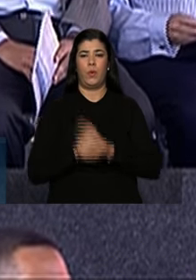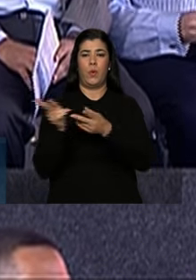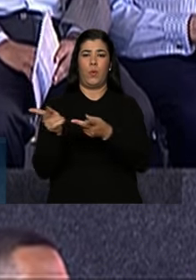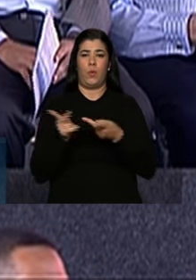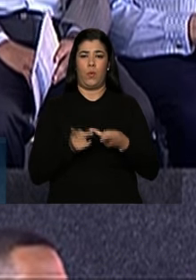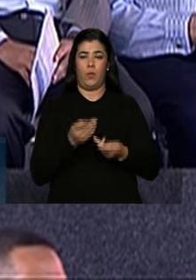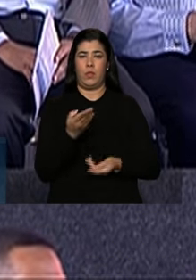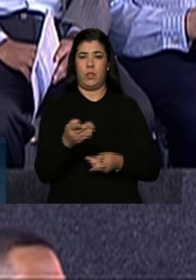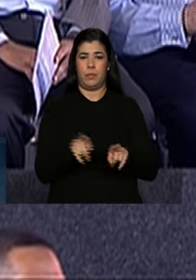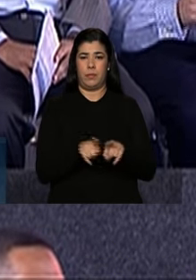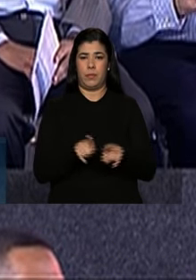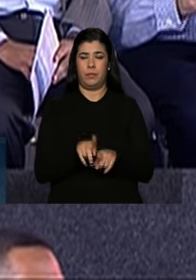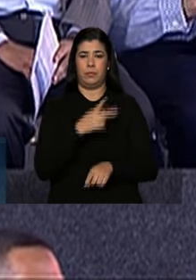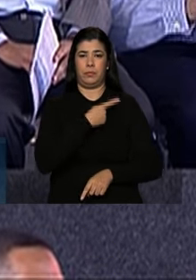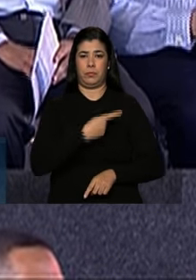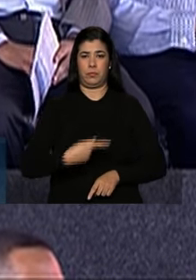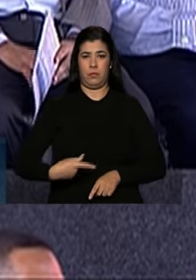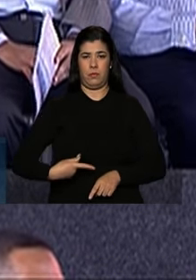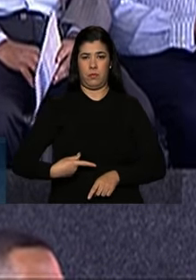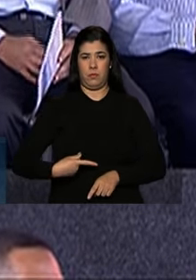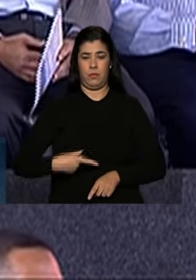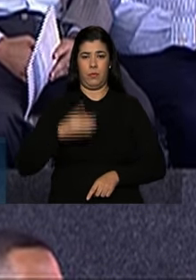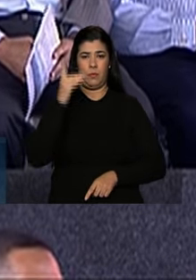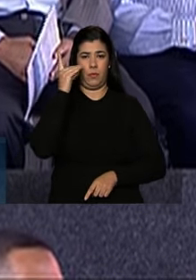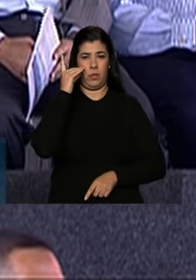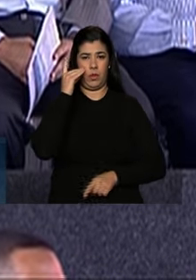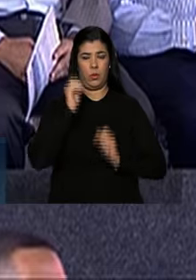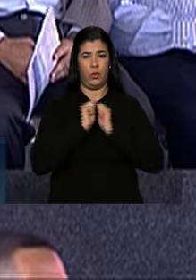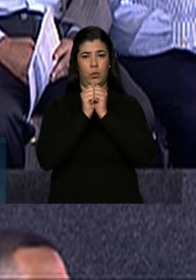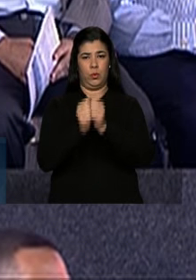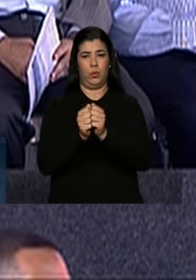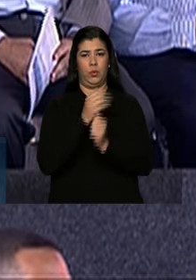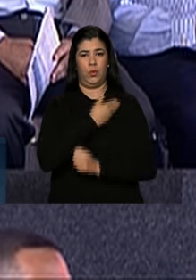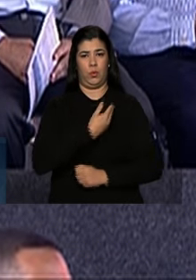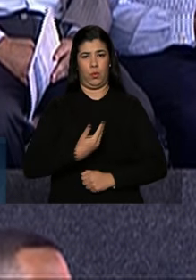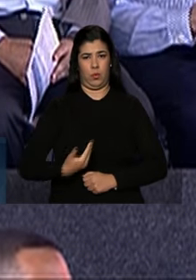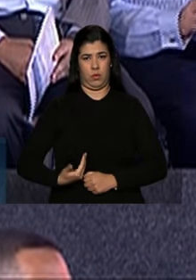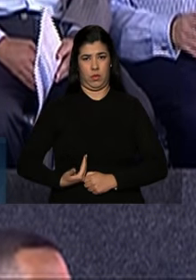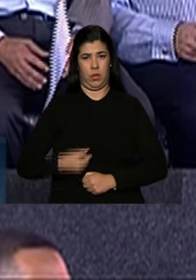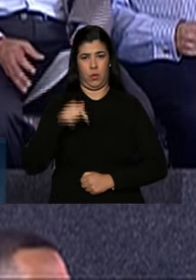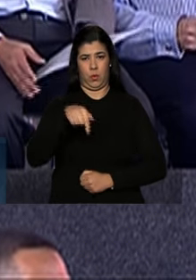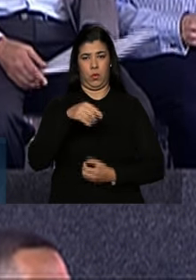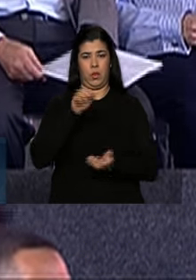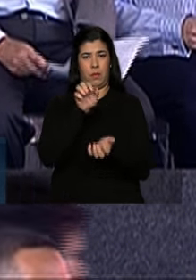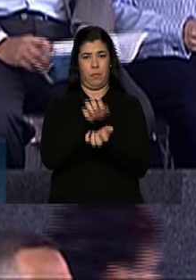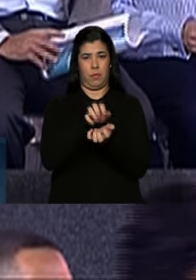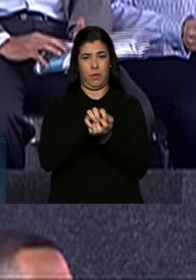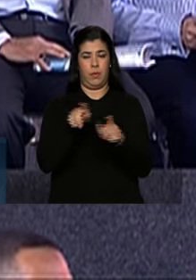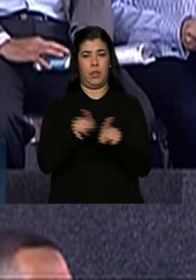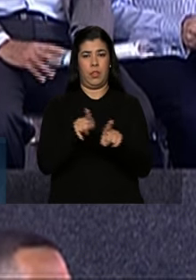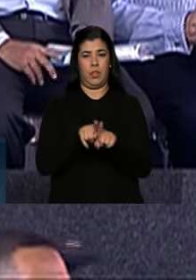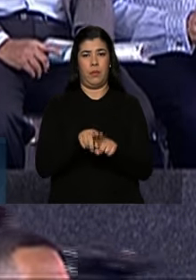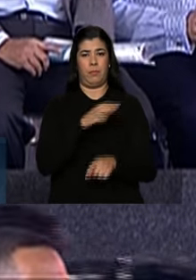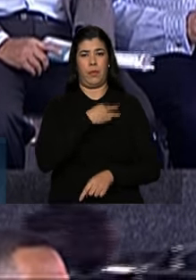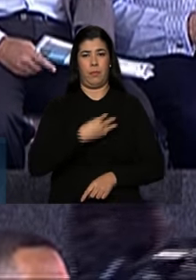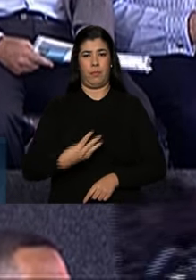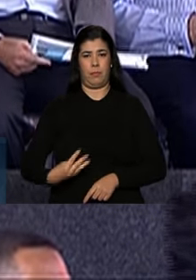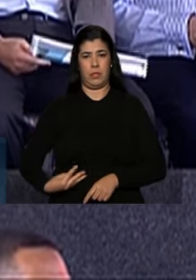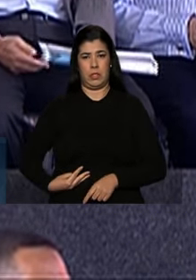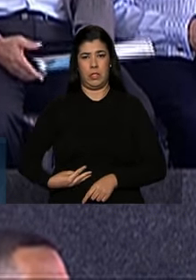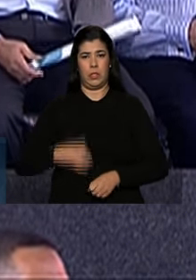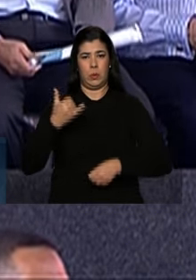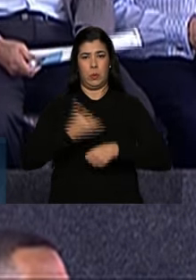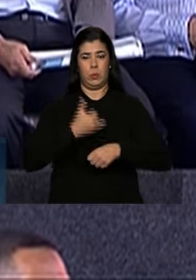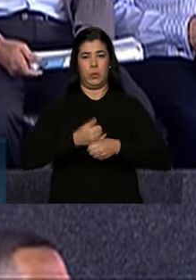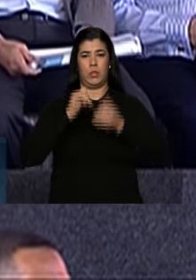Convidamos a Presidenta da República, o Governador de Pernambuco, o Ministro das Minas e Energia,